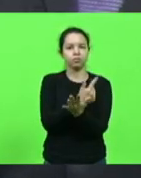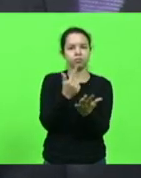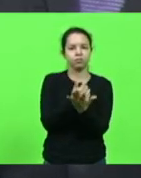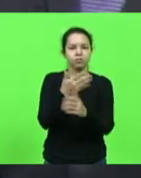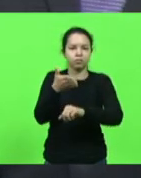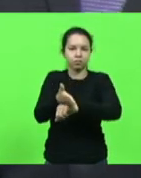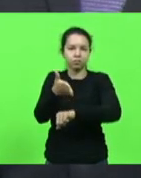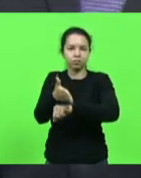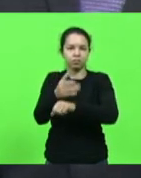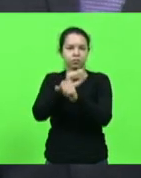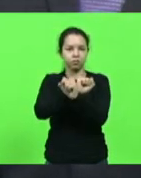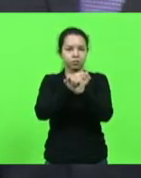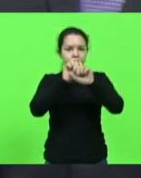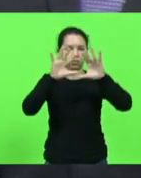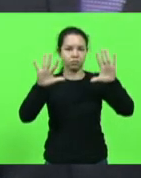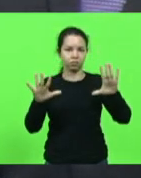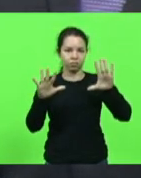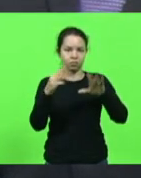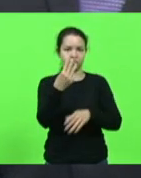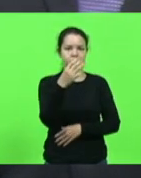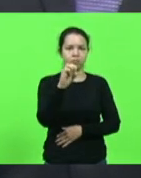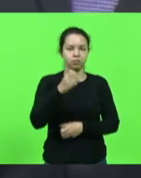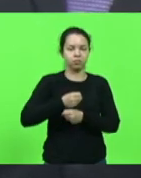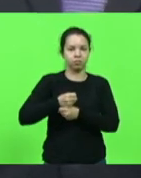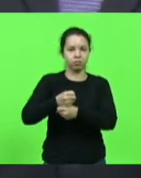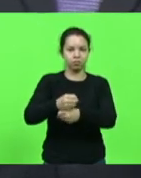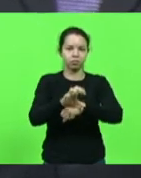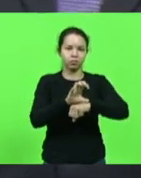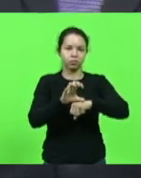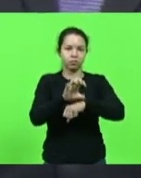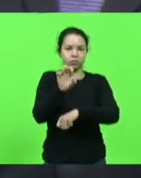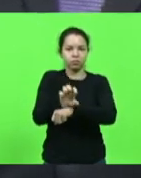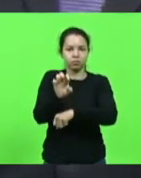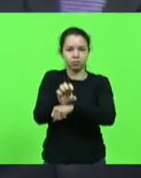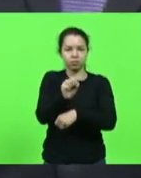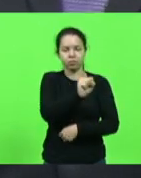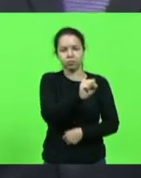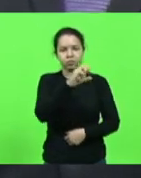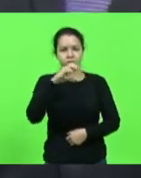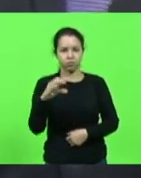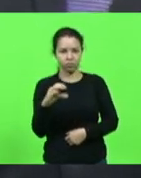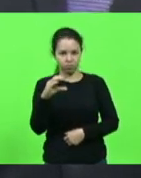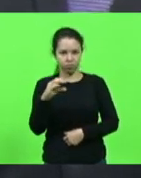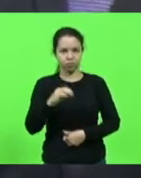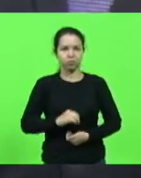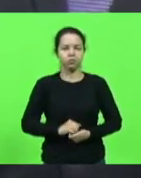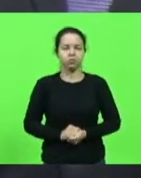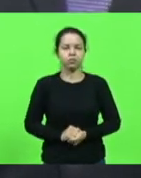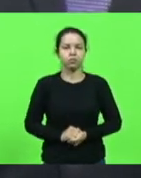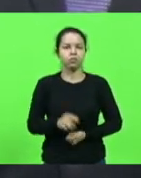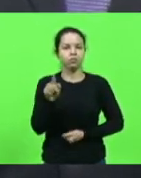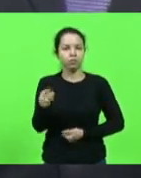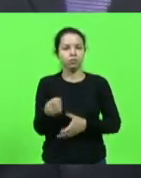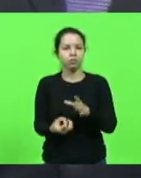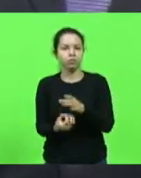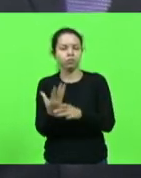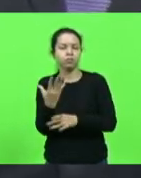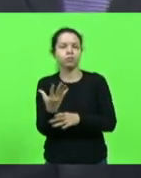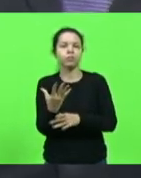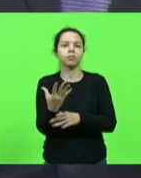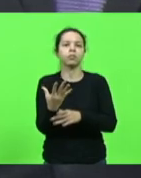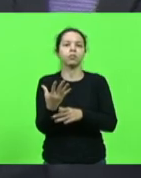e Transparência, 30 anos da Constituição do Estado de Santa Catarina, em que ele relata todo